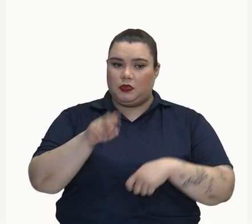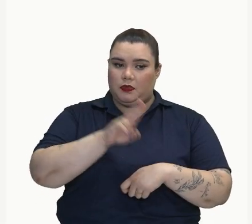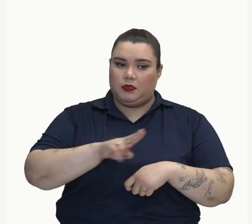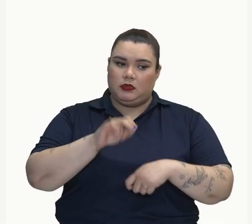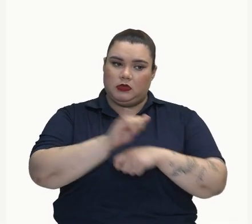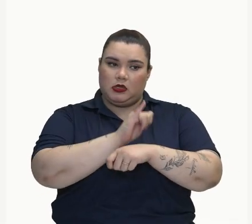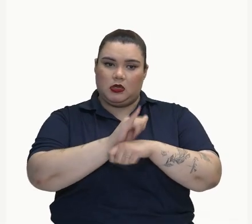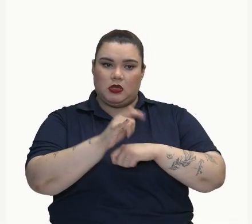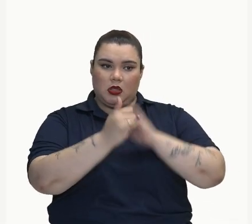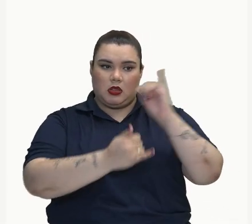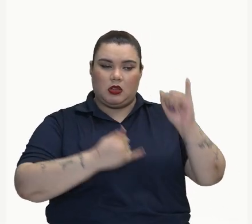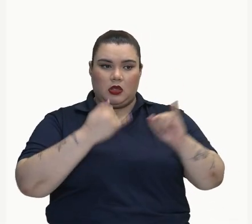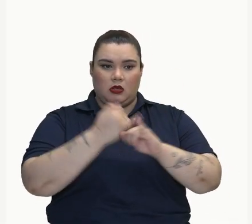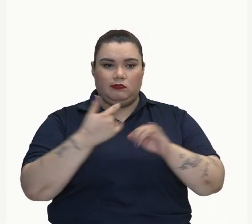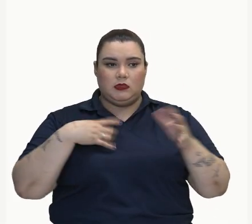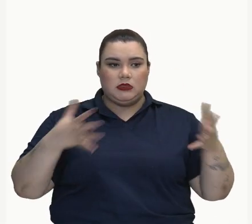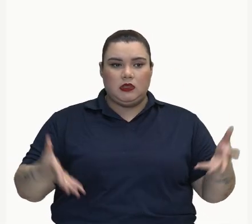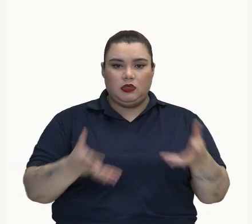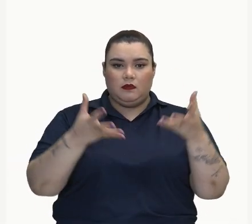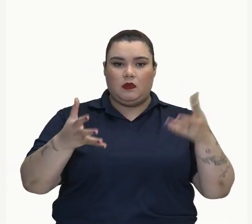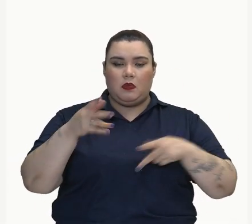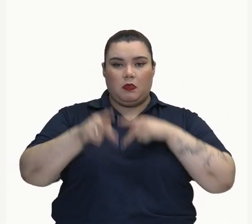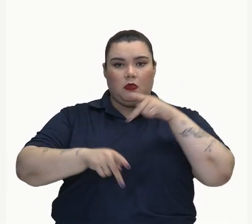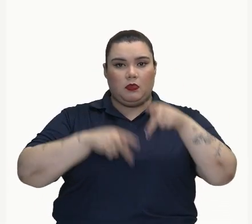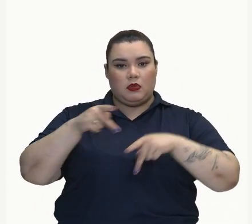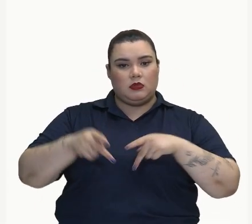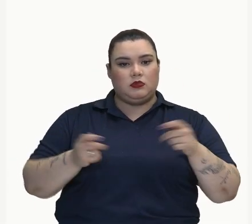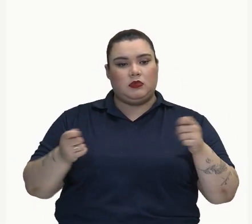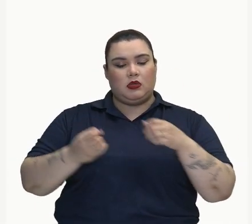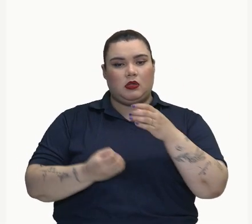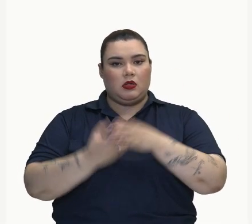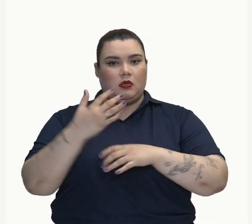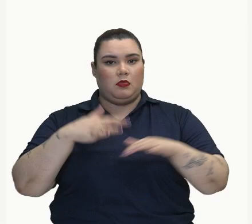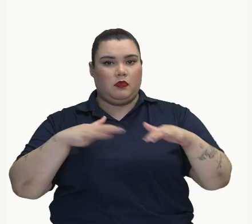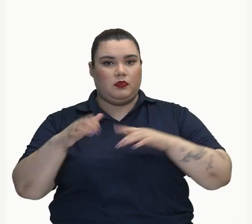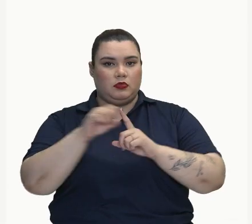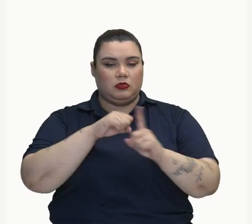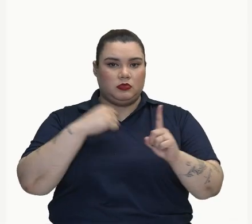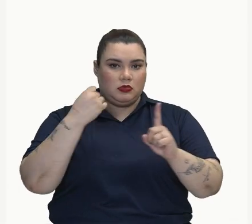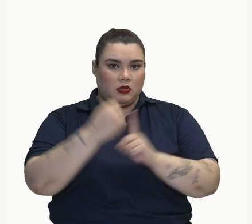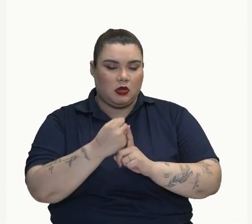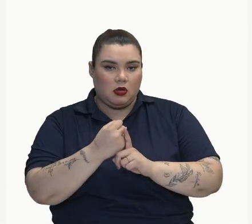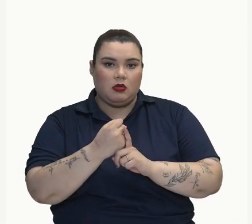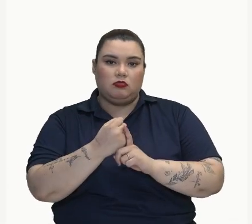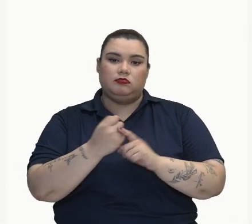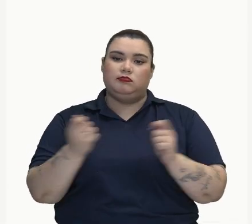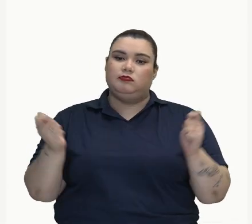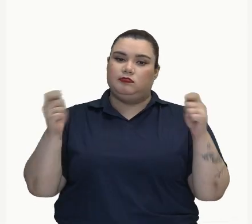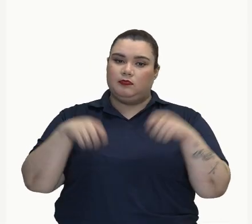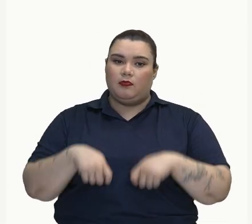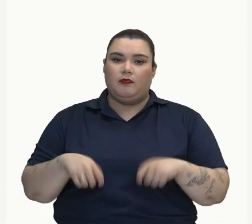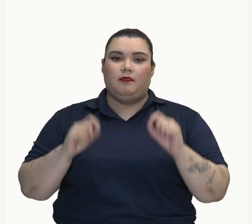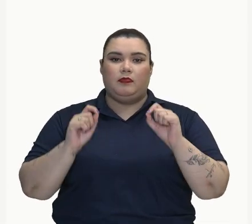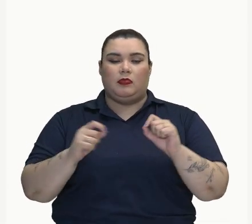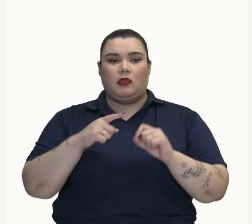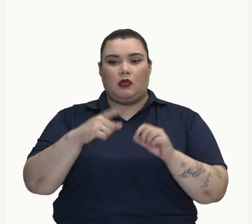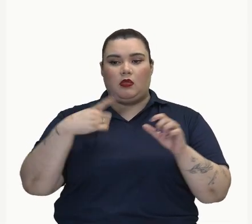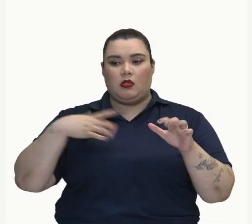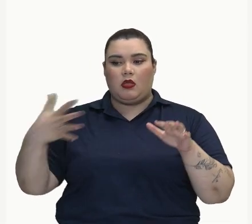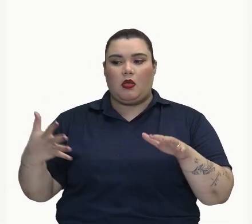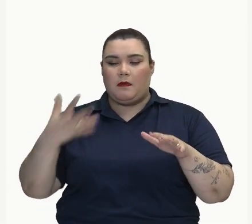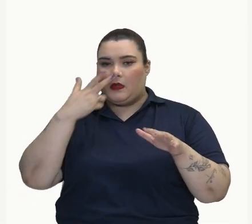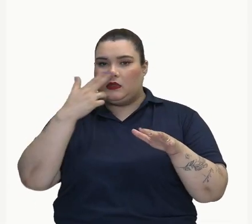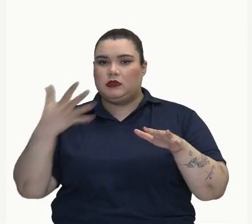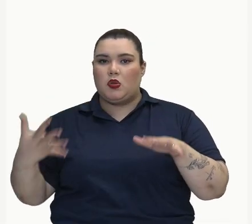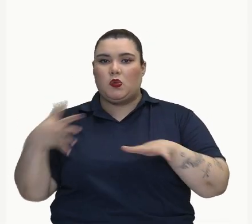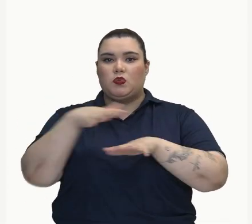a população, eu mobilizando a população que também não tem essas condições mais favoráveis, eu faço com que eles sejam incluídos no processo